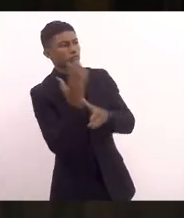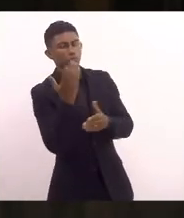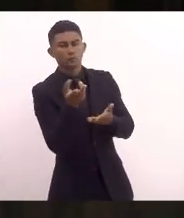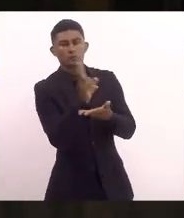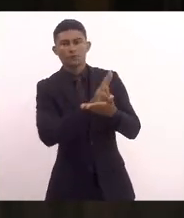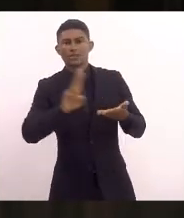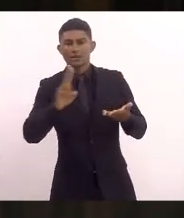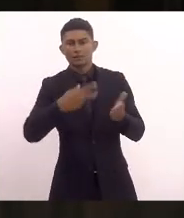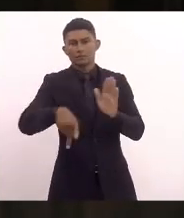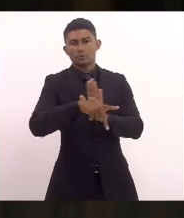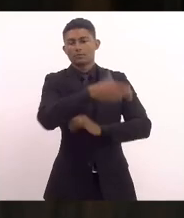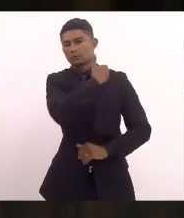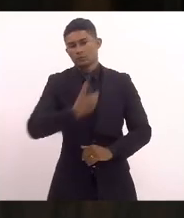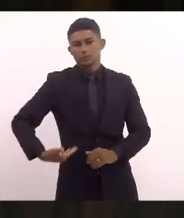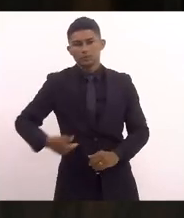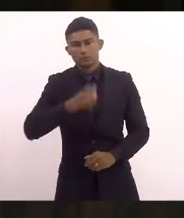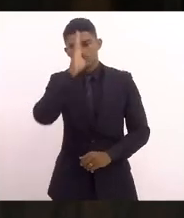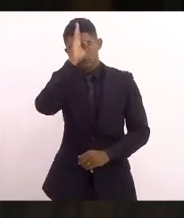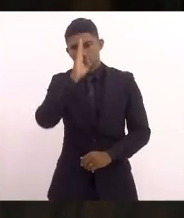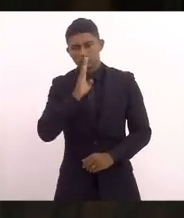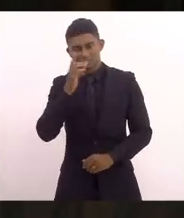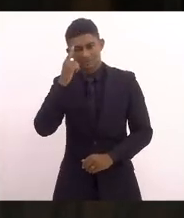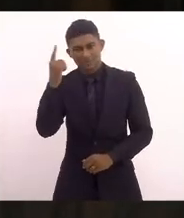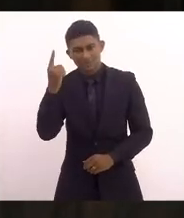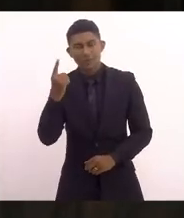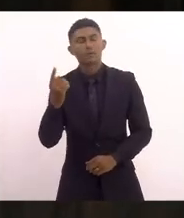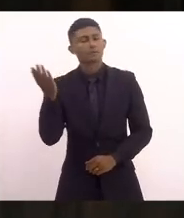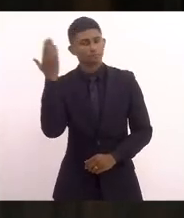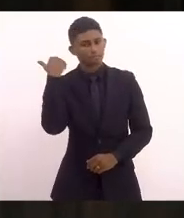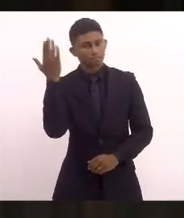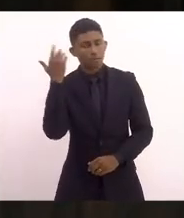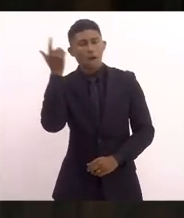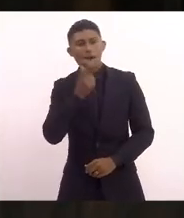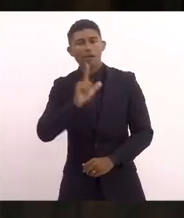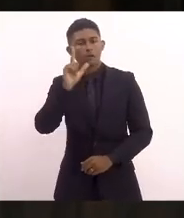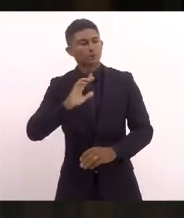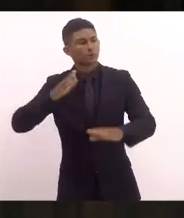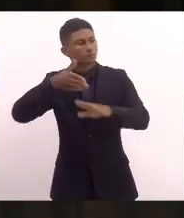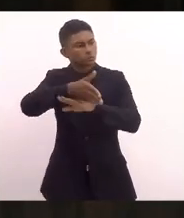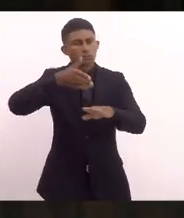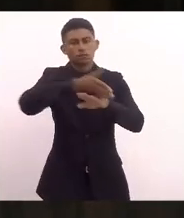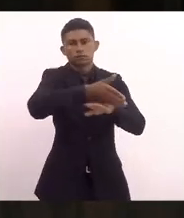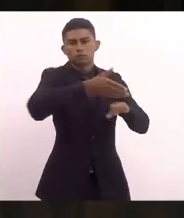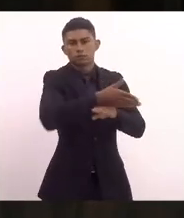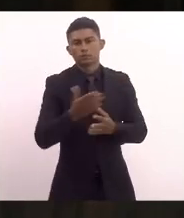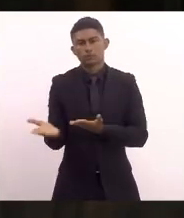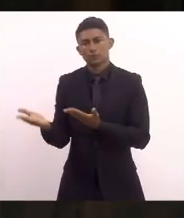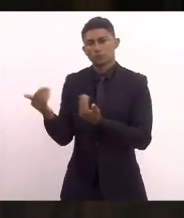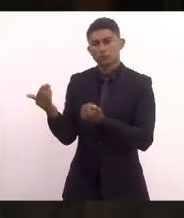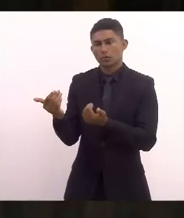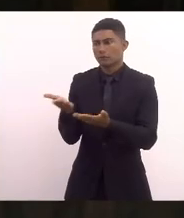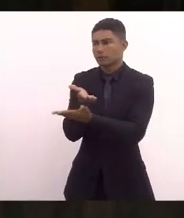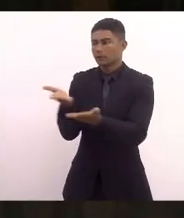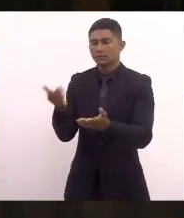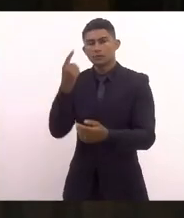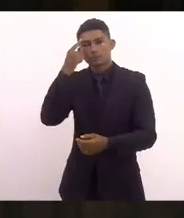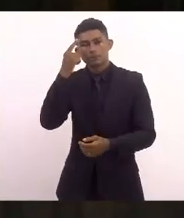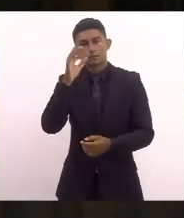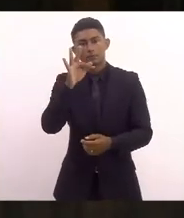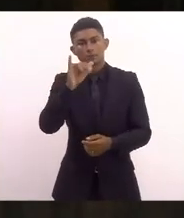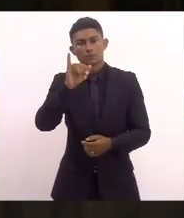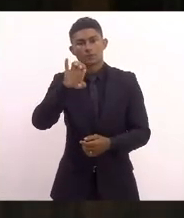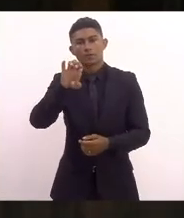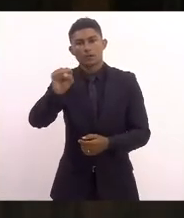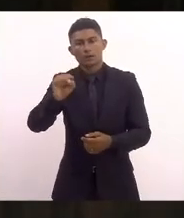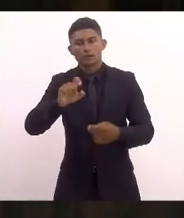públicas, né, a gente teve acesso, um acesso maior da nossa juventude através do FIES, a gente